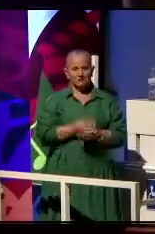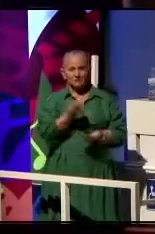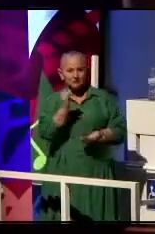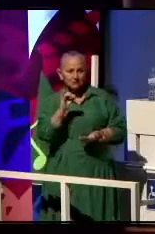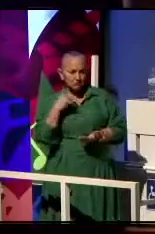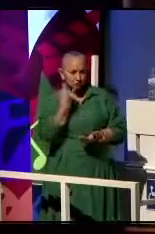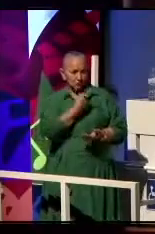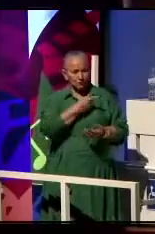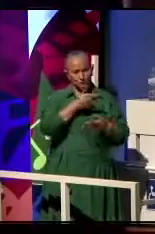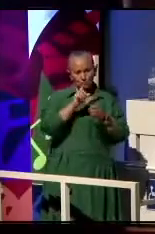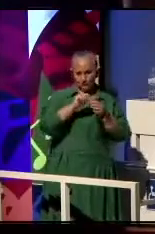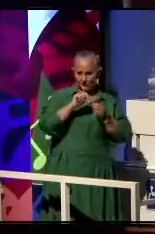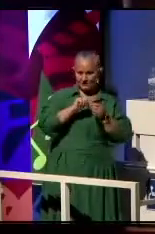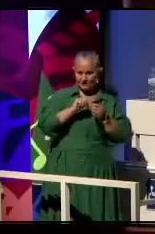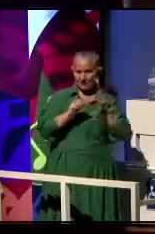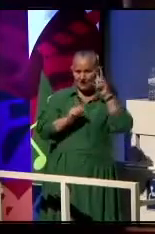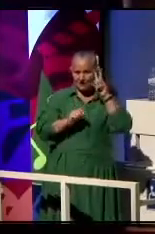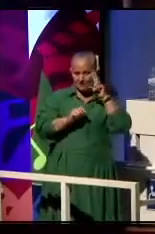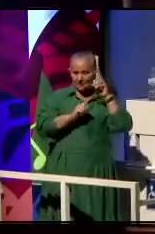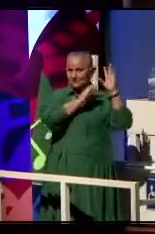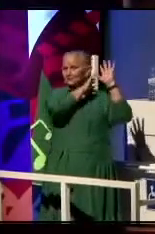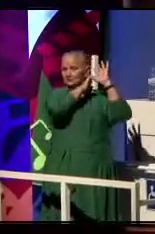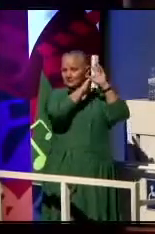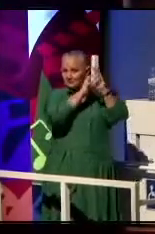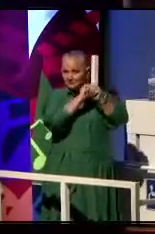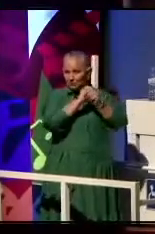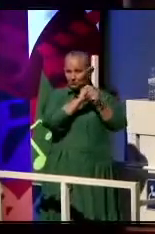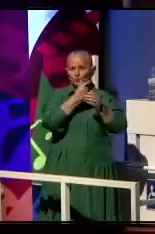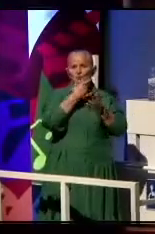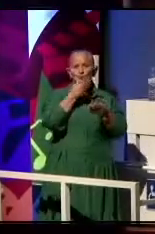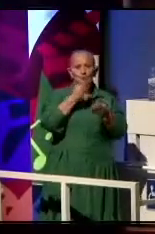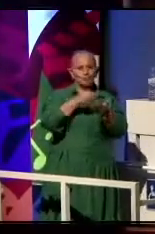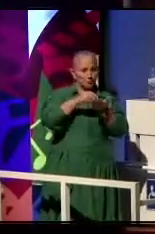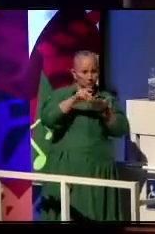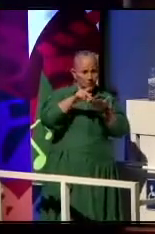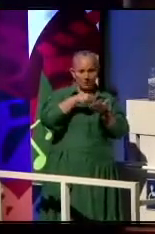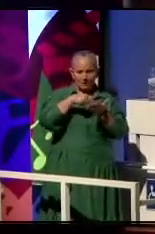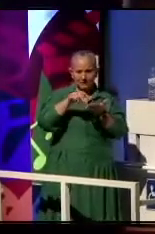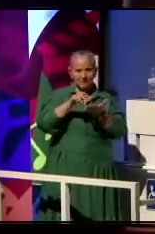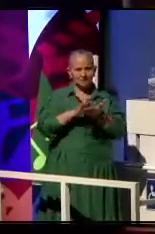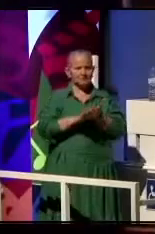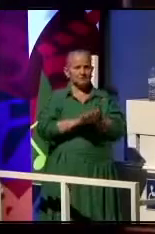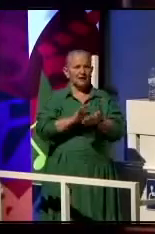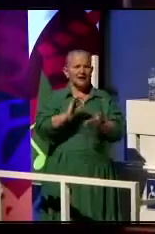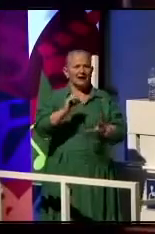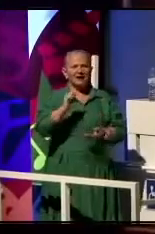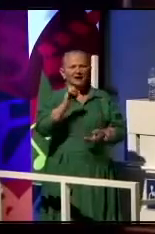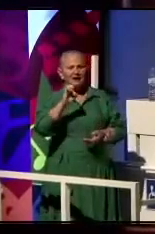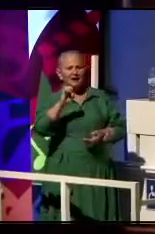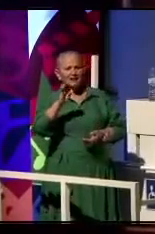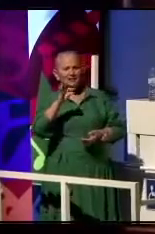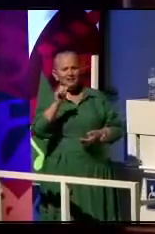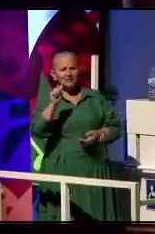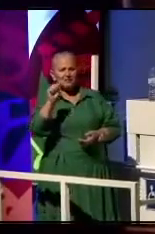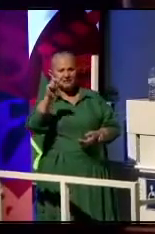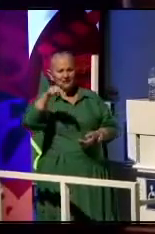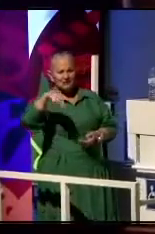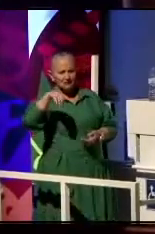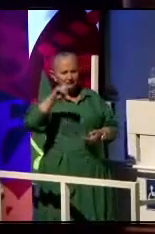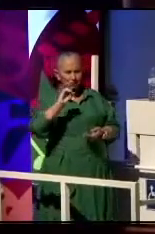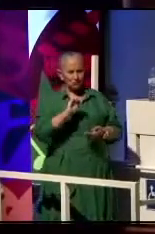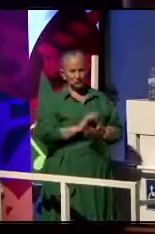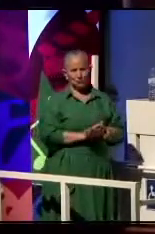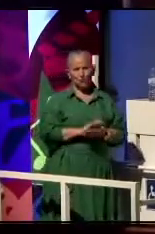memória, vai se perder, não só o Clube da Esquina, Tom Jobim, Caetano Veloso, Gilberto Gil,